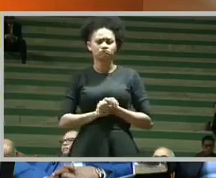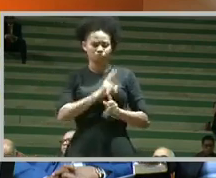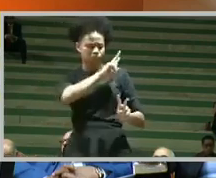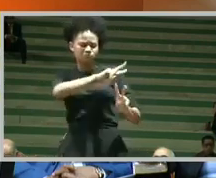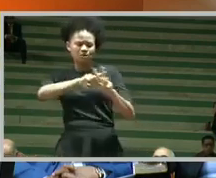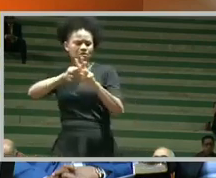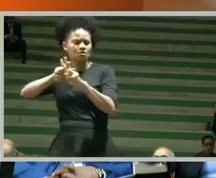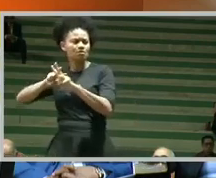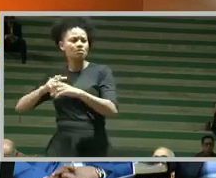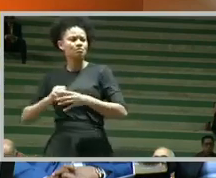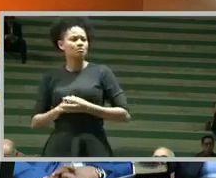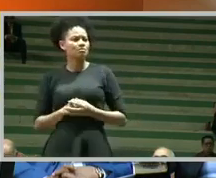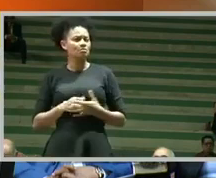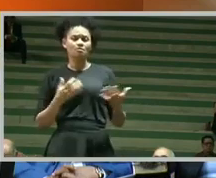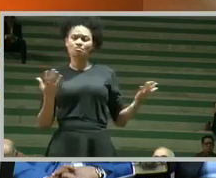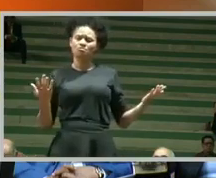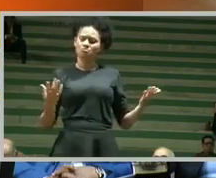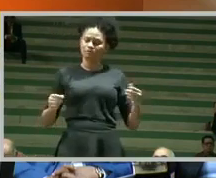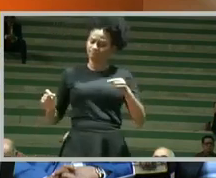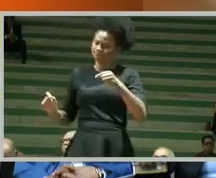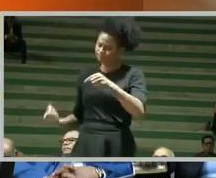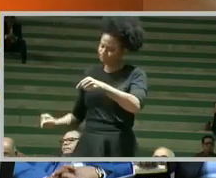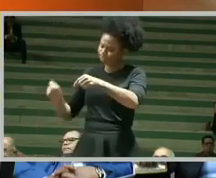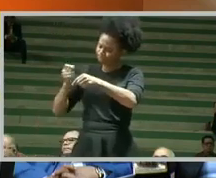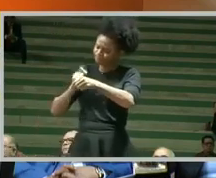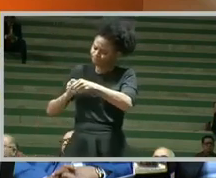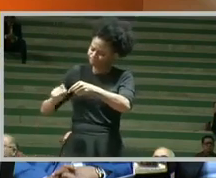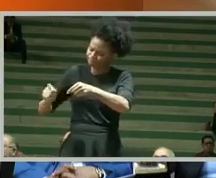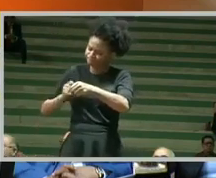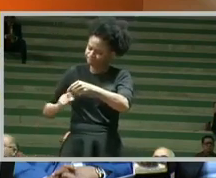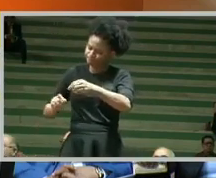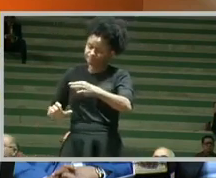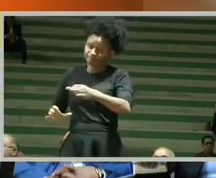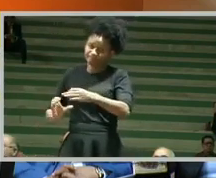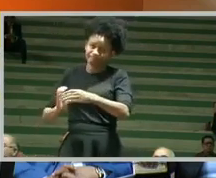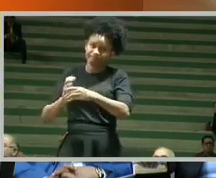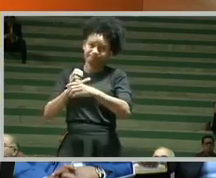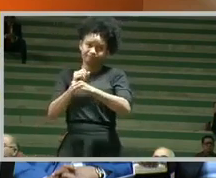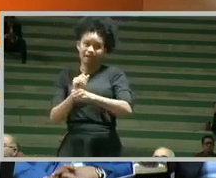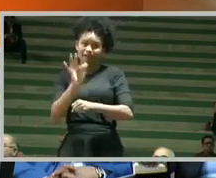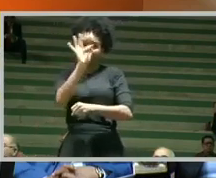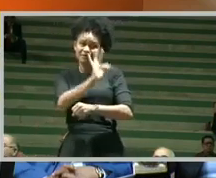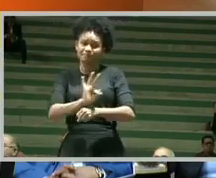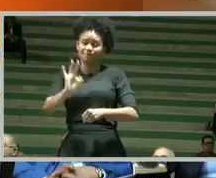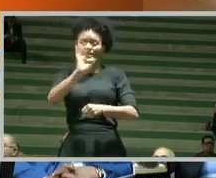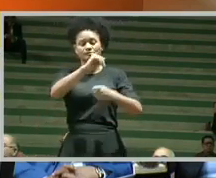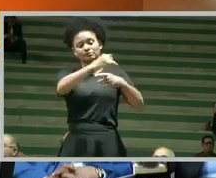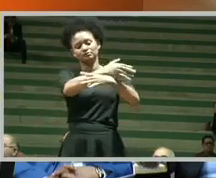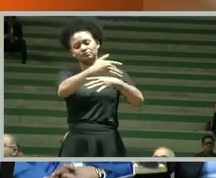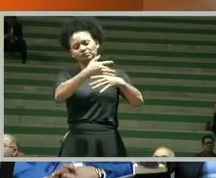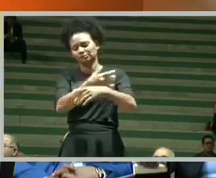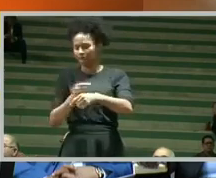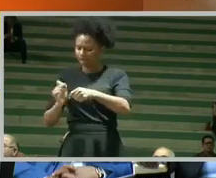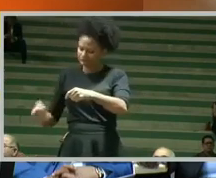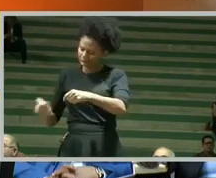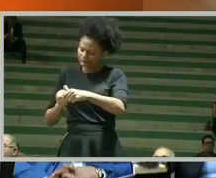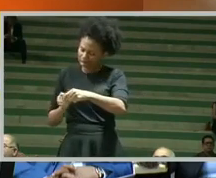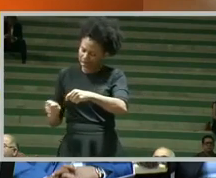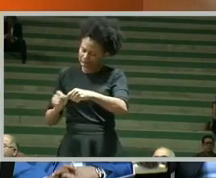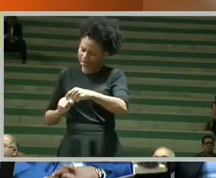Preso. Aí ele escreve para a comunidade cristã em Filipos. E ele vai escrevendo e vai